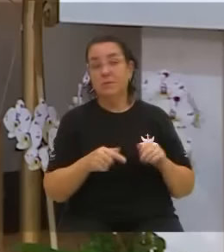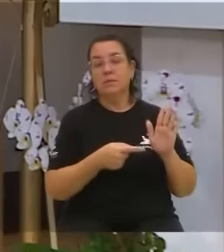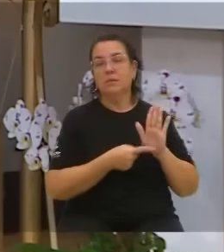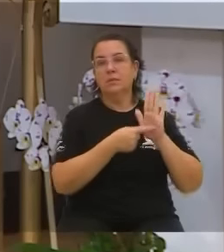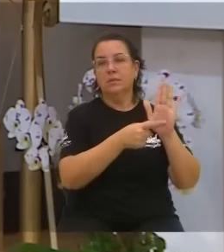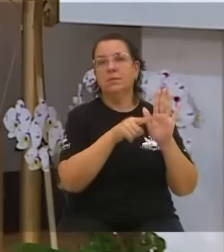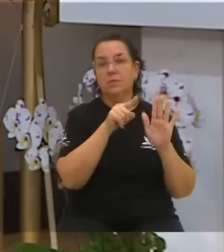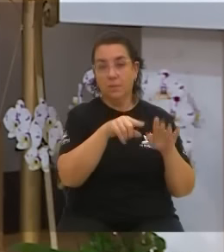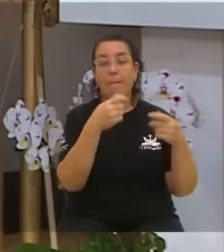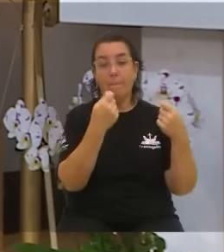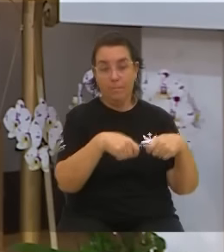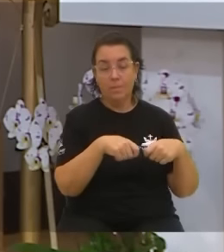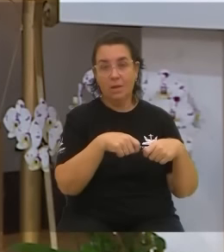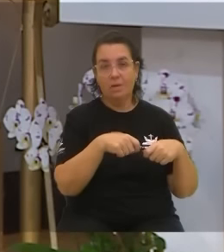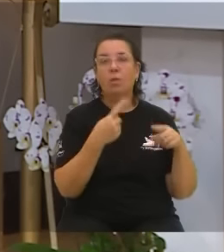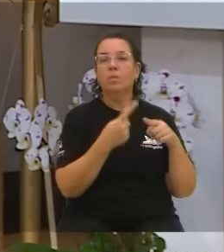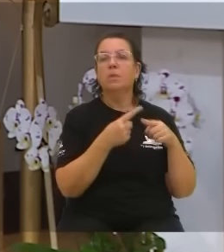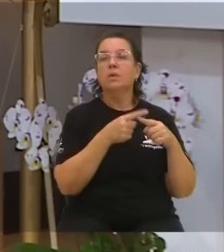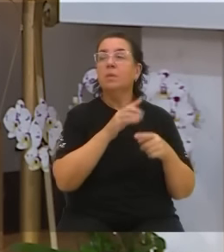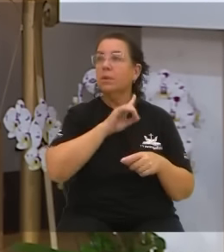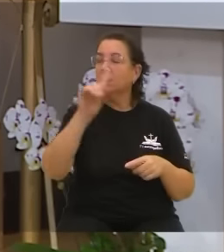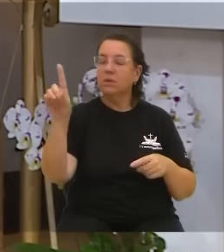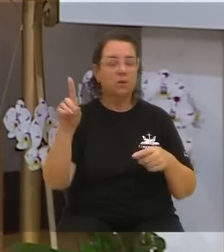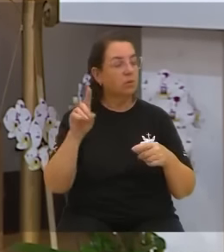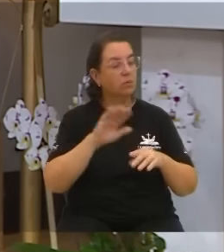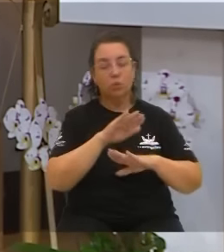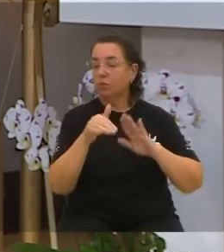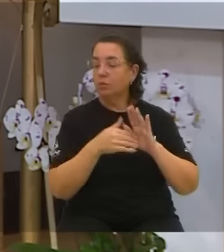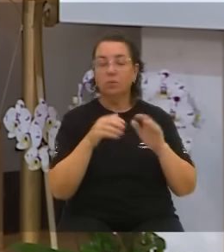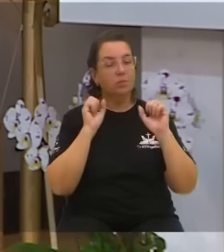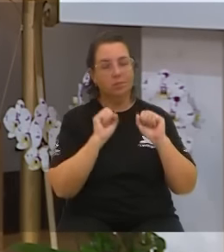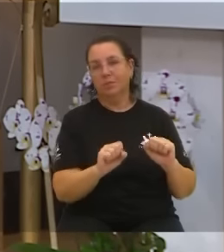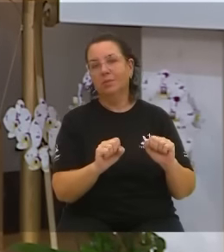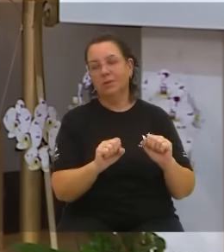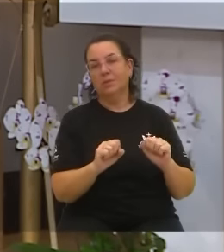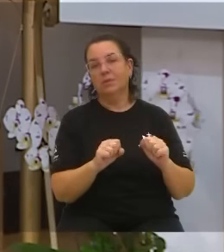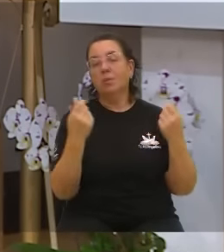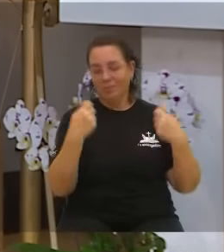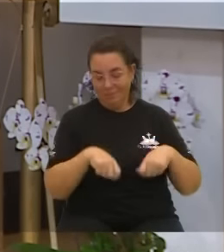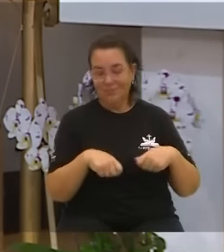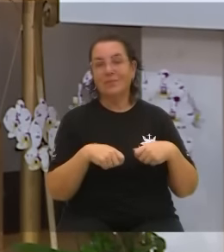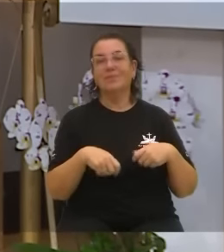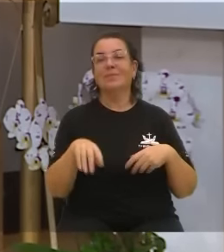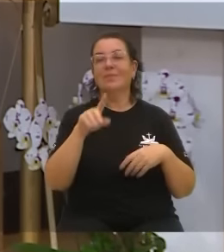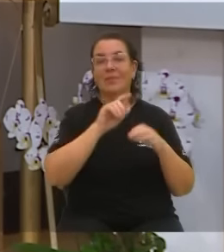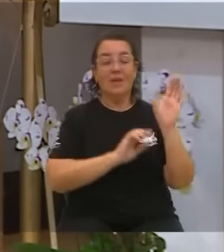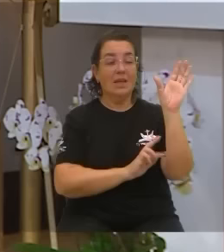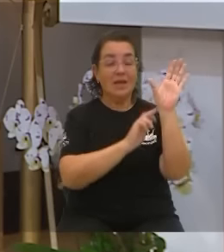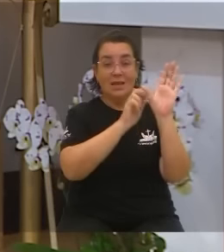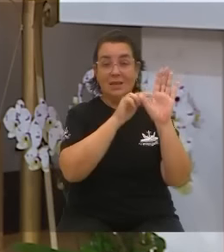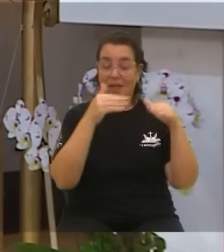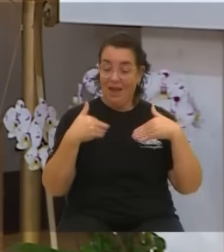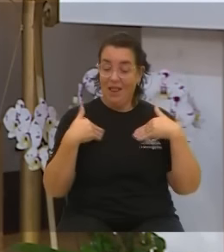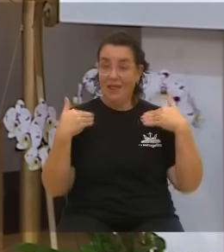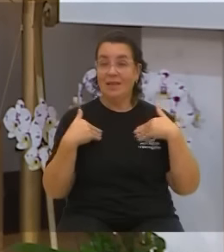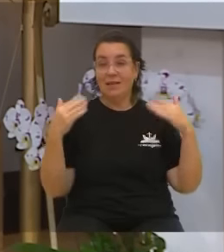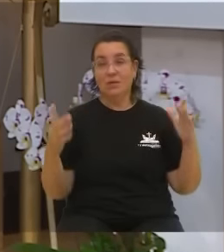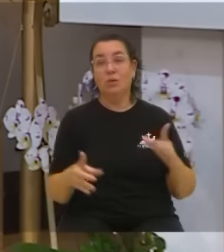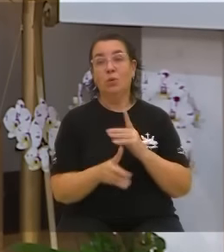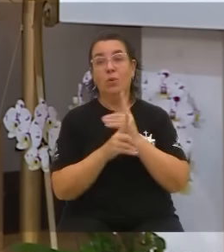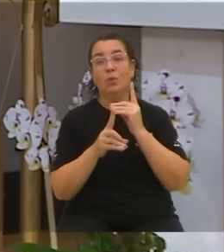mostrando que é possível, porque para Deus tudo é possível. E Zaqueu, pela alegria do encontro,